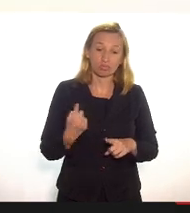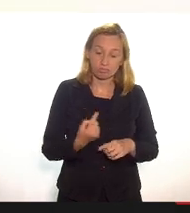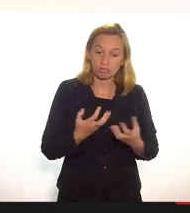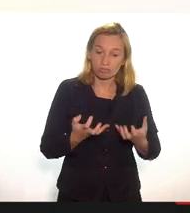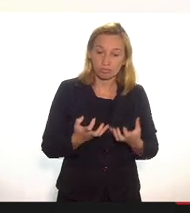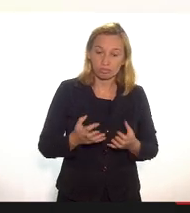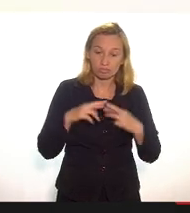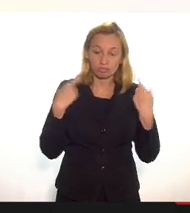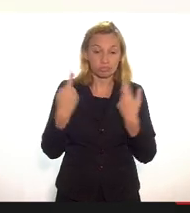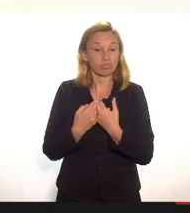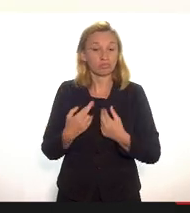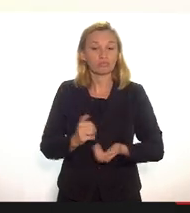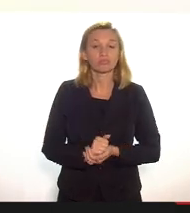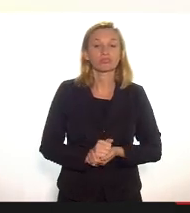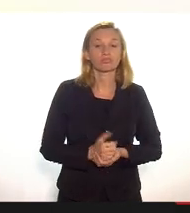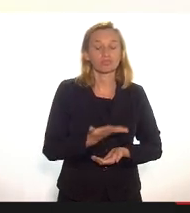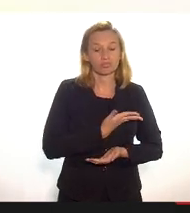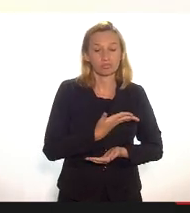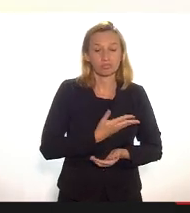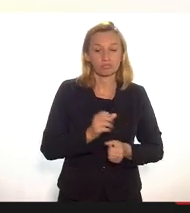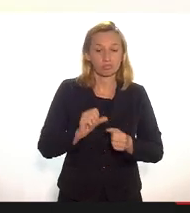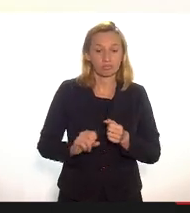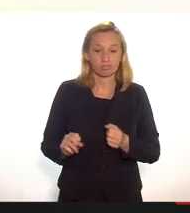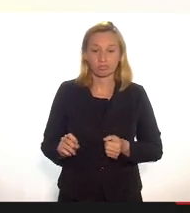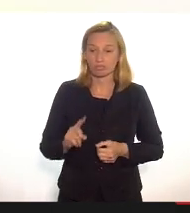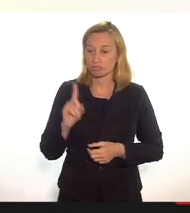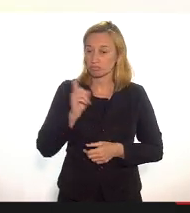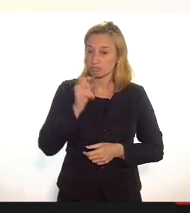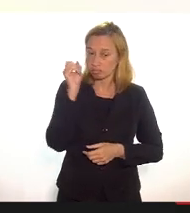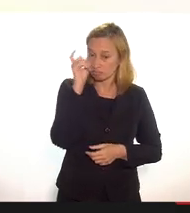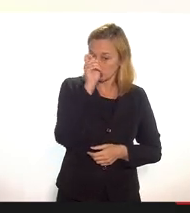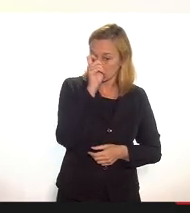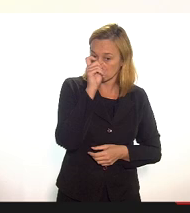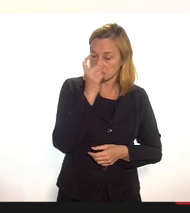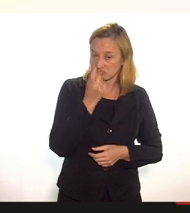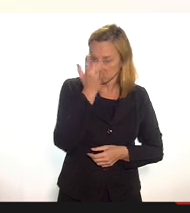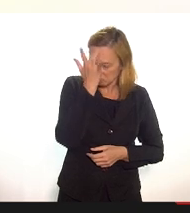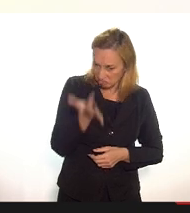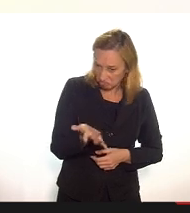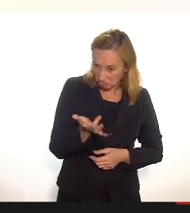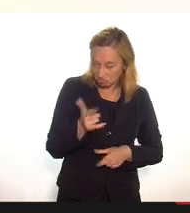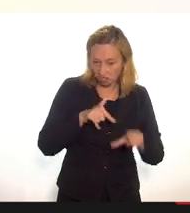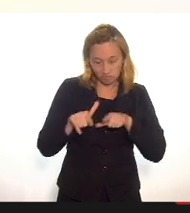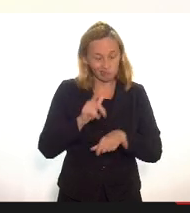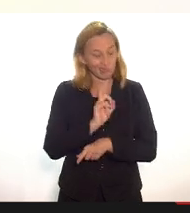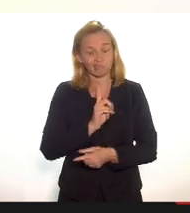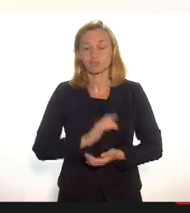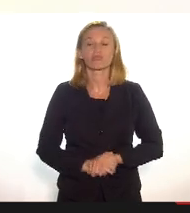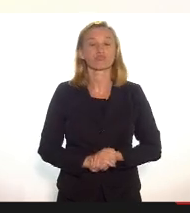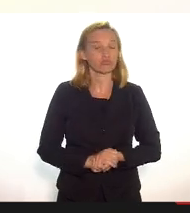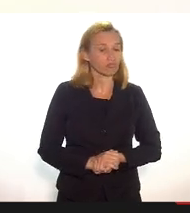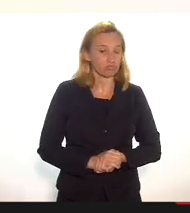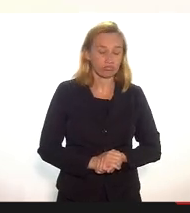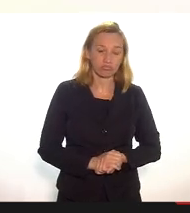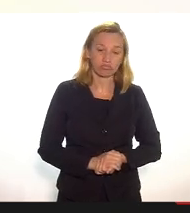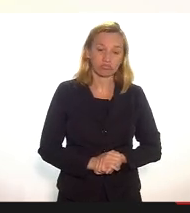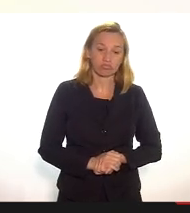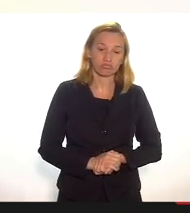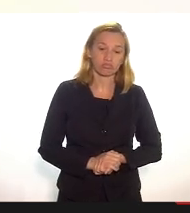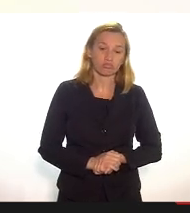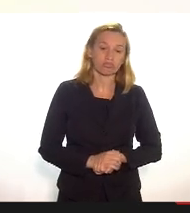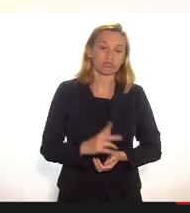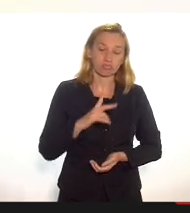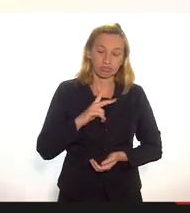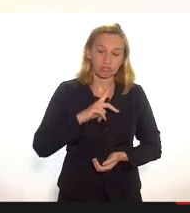das reuniões que esses colegas fazem, e não tem sido uma tarefa fácil. Realmente, a gente tem se reunido com os